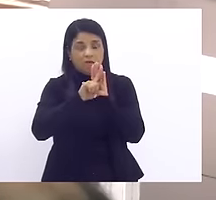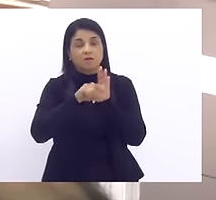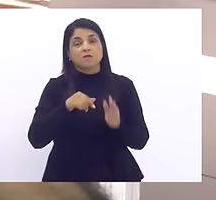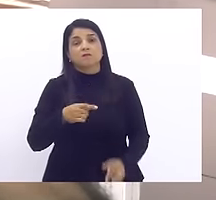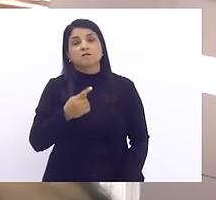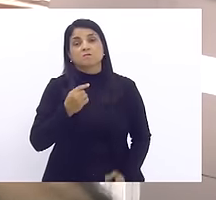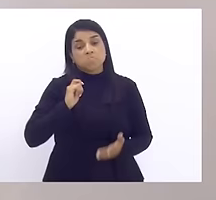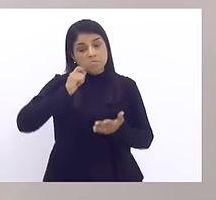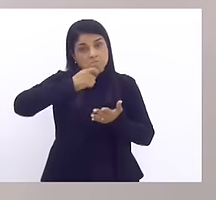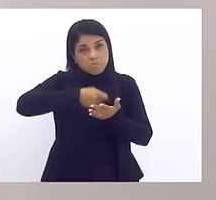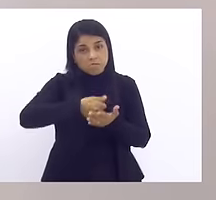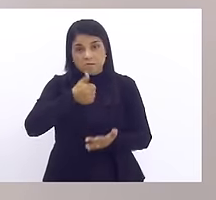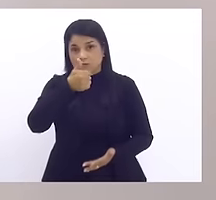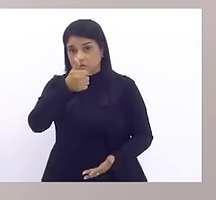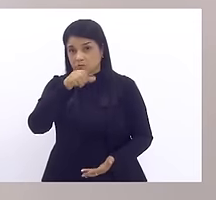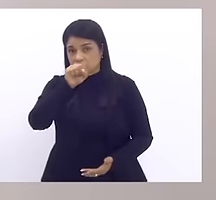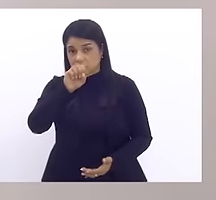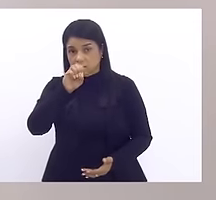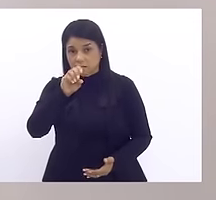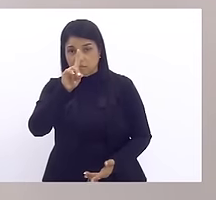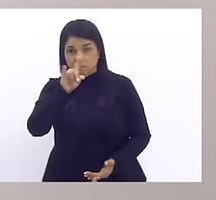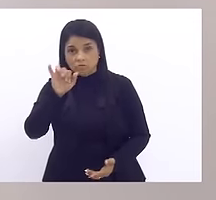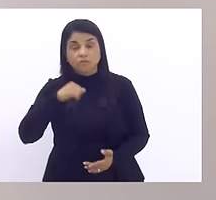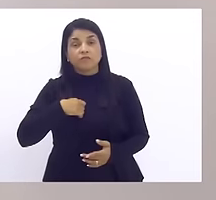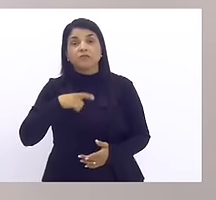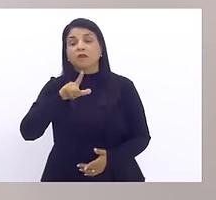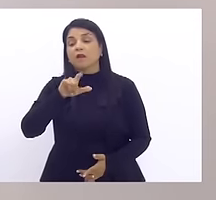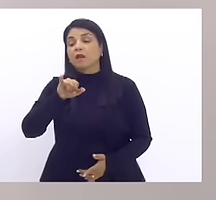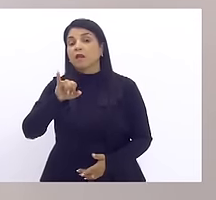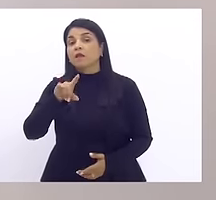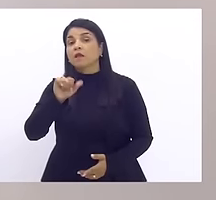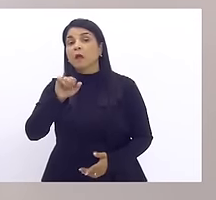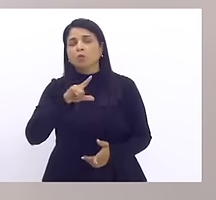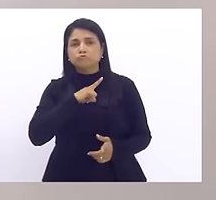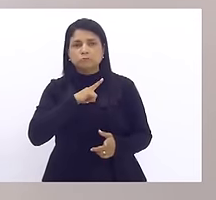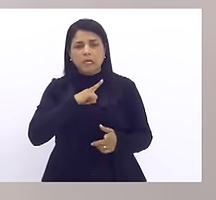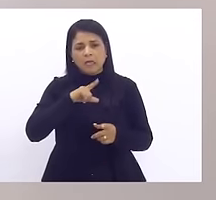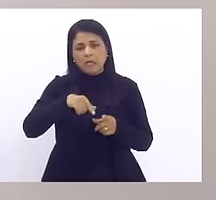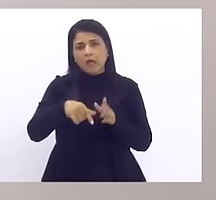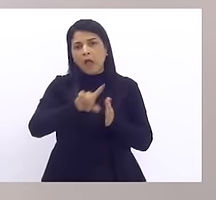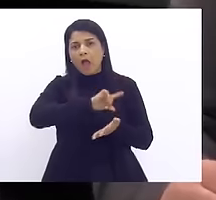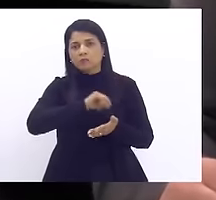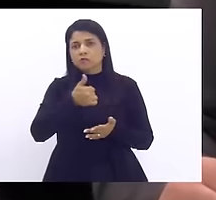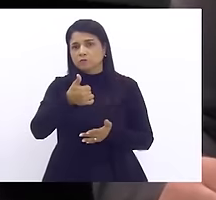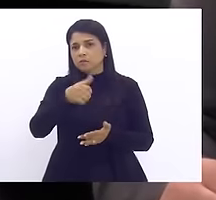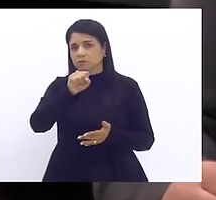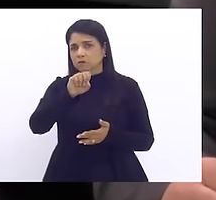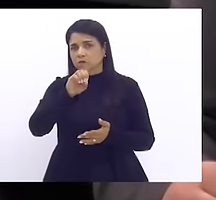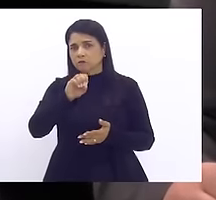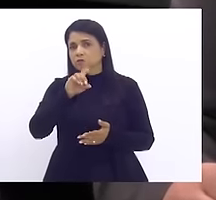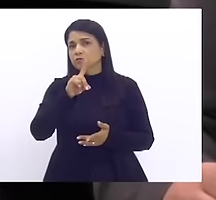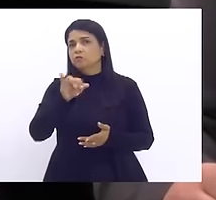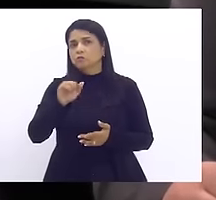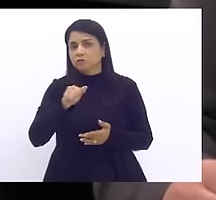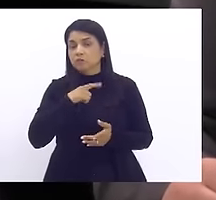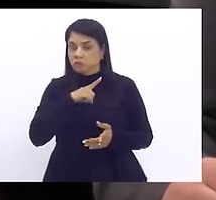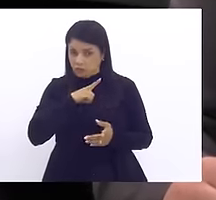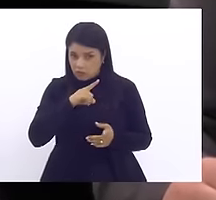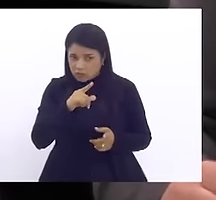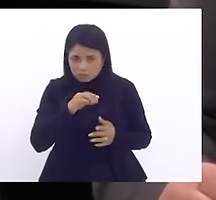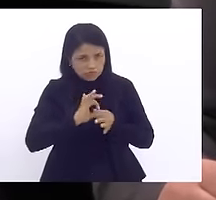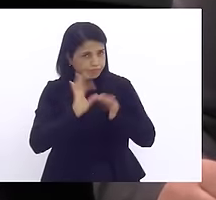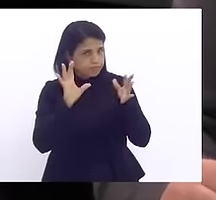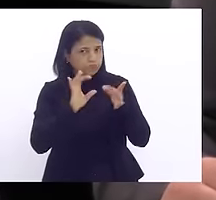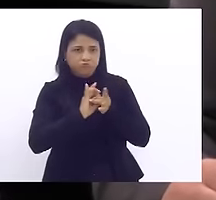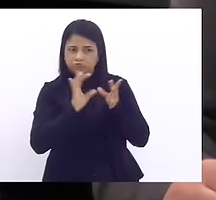dias a ocorrência de leilão às vezes com menos de 60 dias se ouve no